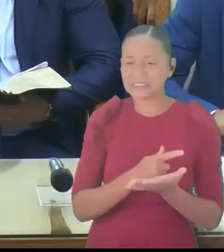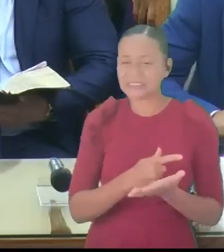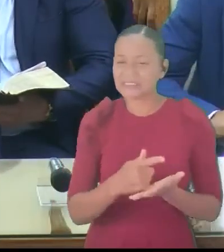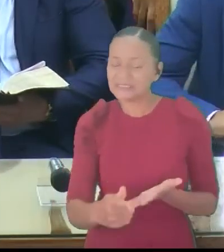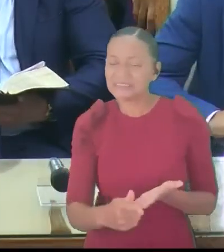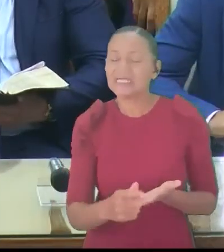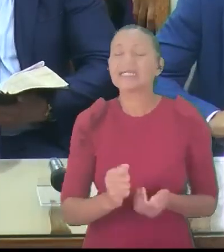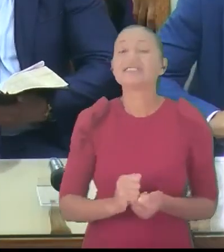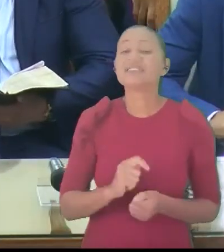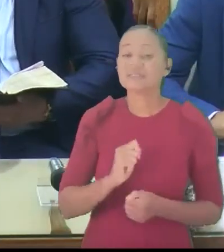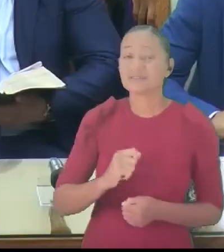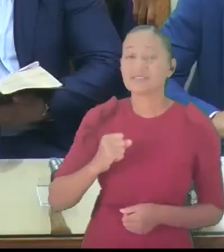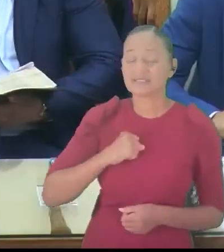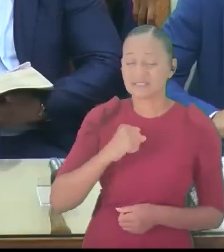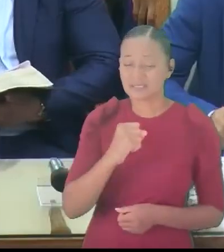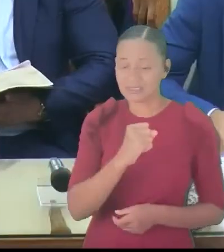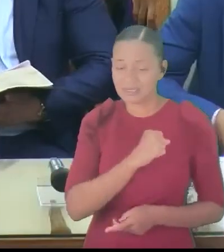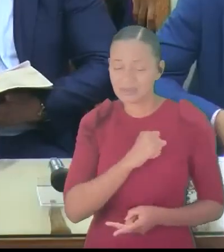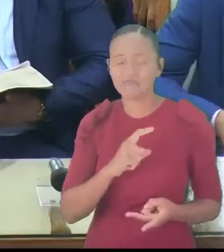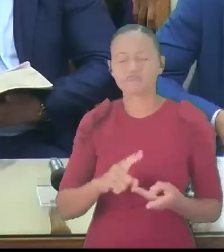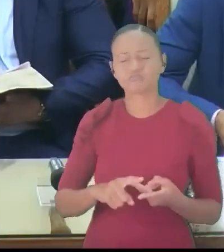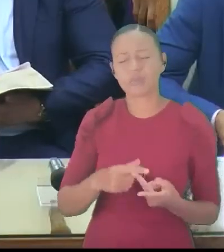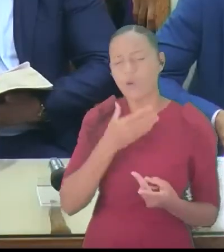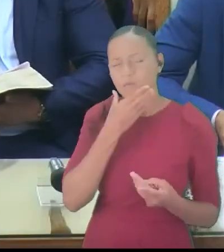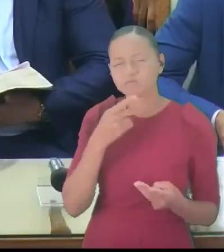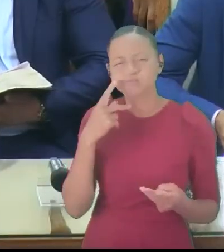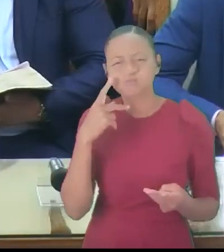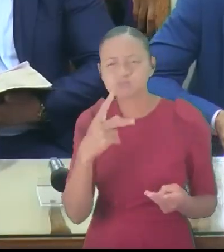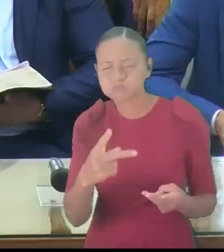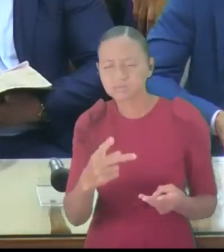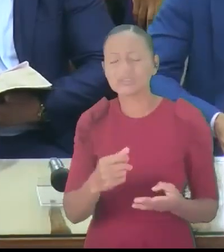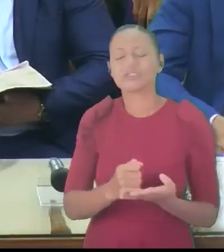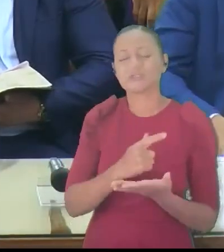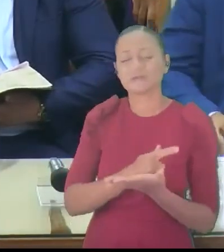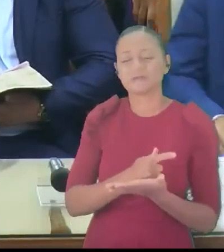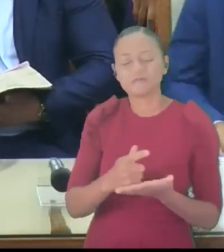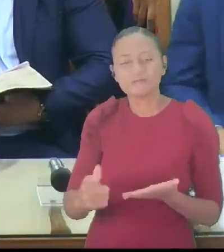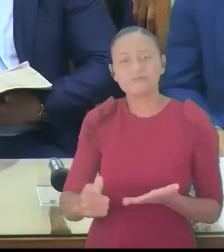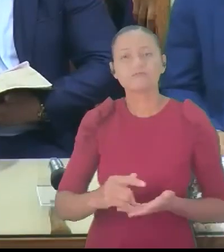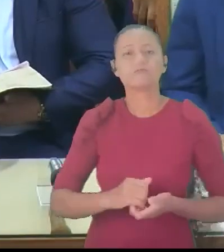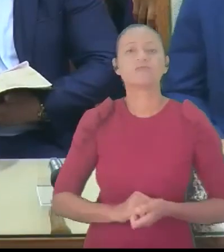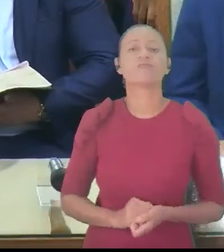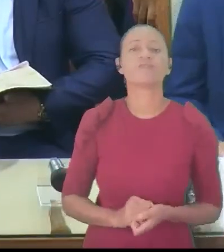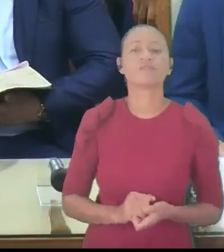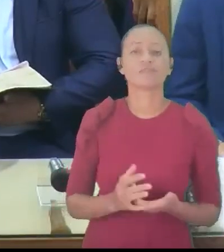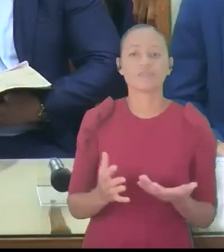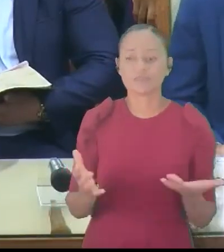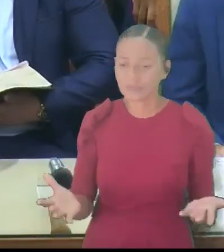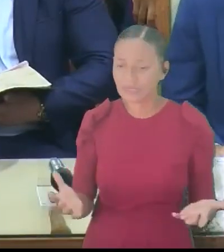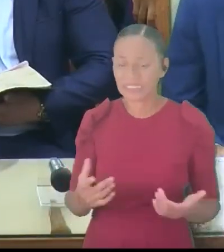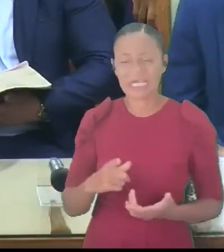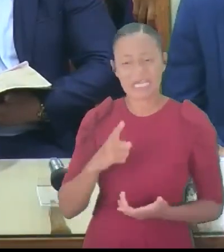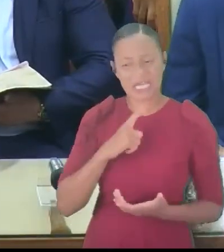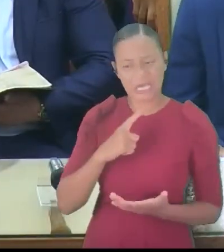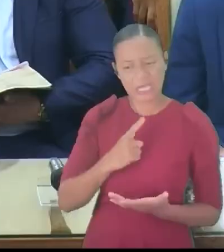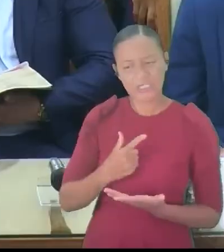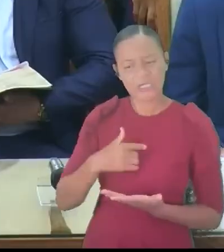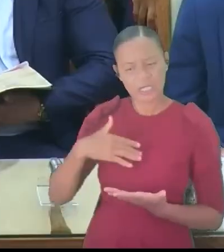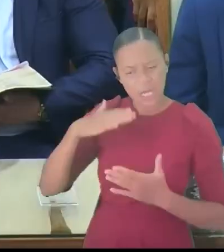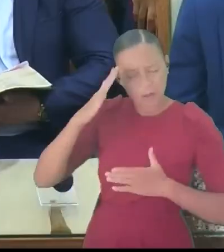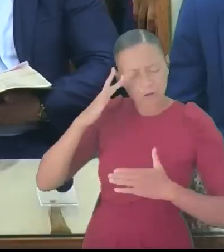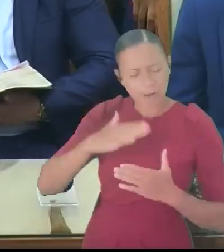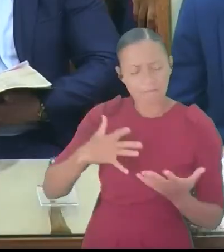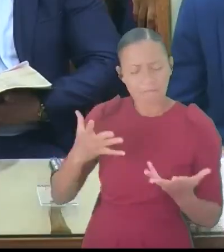de Samuel, aqui tem citação dos profetas, aqui tem citação de Gênesis. Pedro era um erudito nas Escrituras,